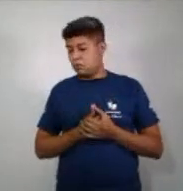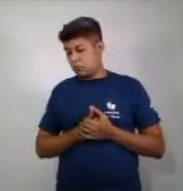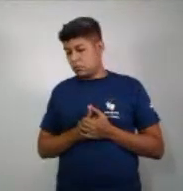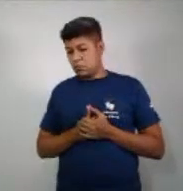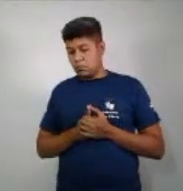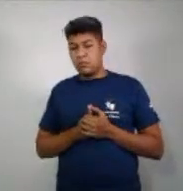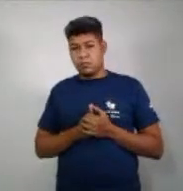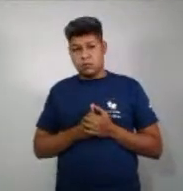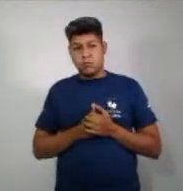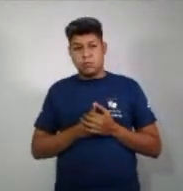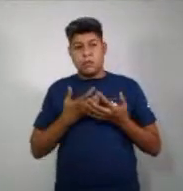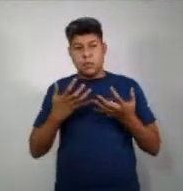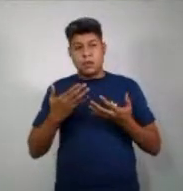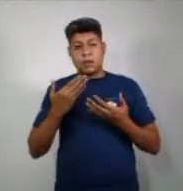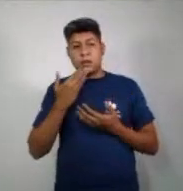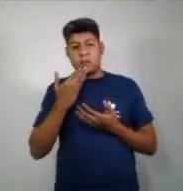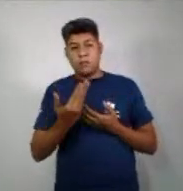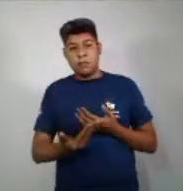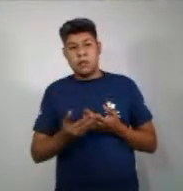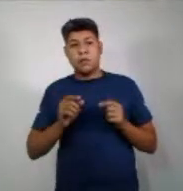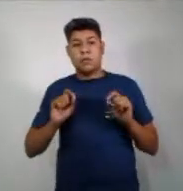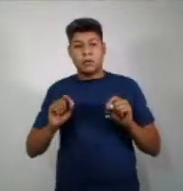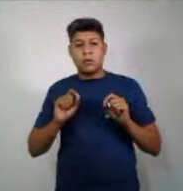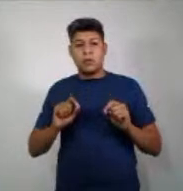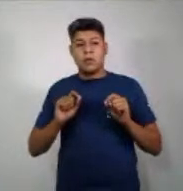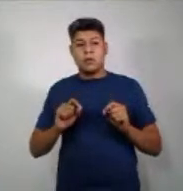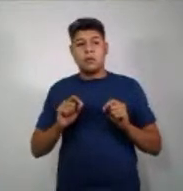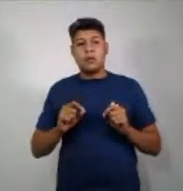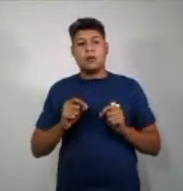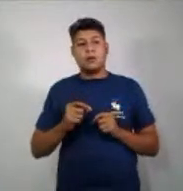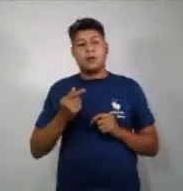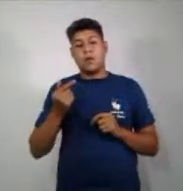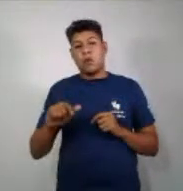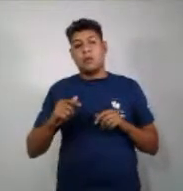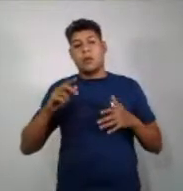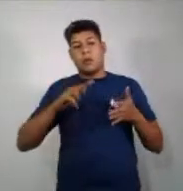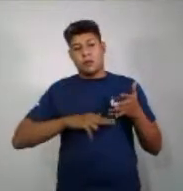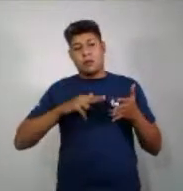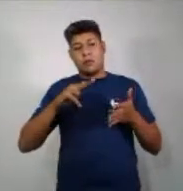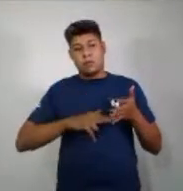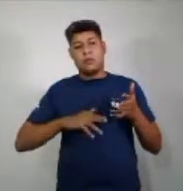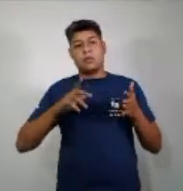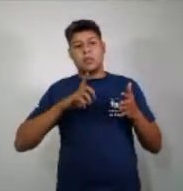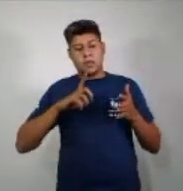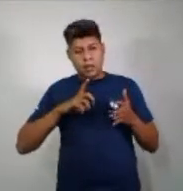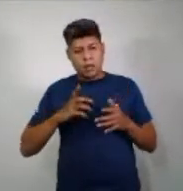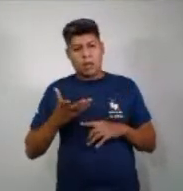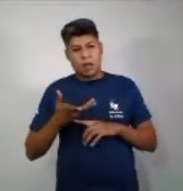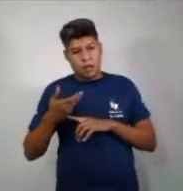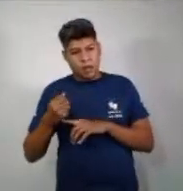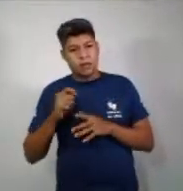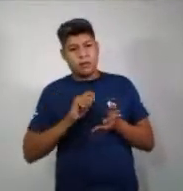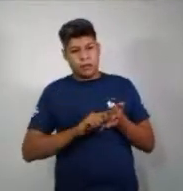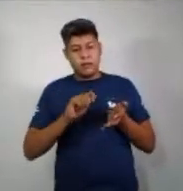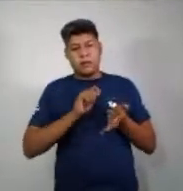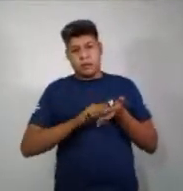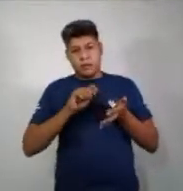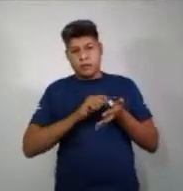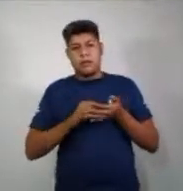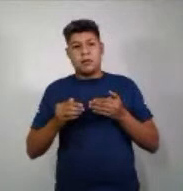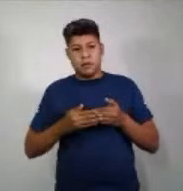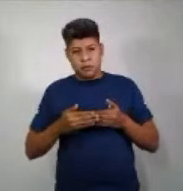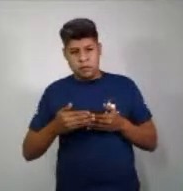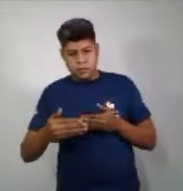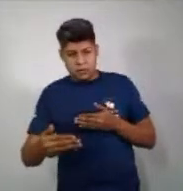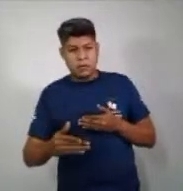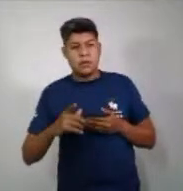verdade. Verdade. Eu ia te pedir também, eu pedi exatamente isso para a gente recomendar outras leituras. Então, tá, tem as obras que a Bazar publica, as obras que a Bazar ainda vai publicar, tem